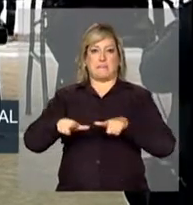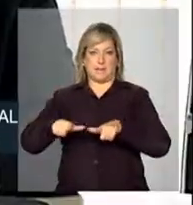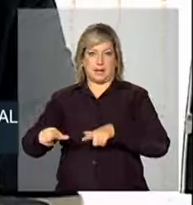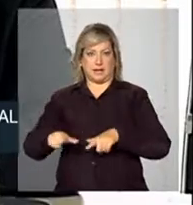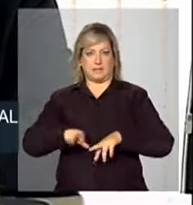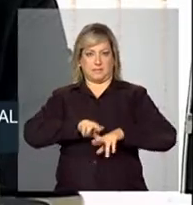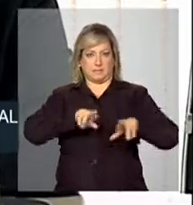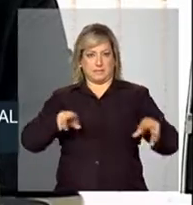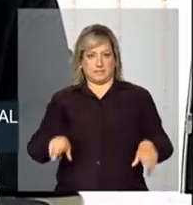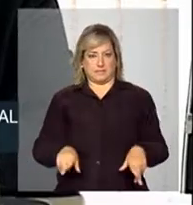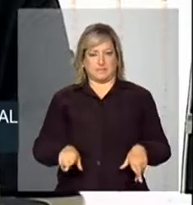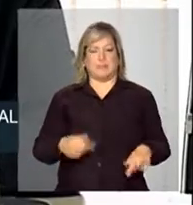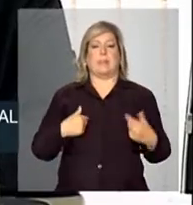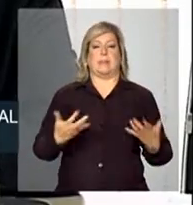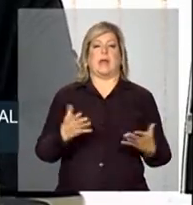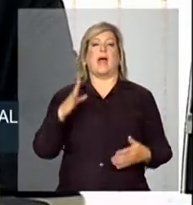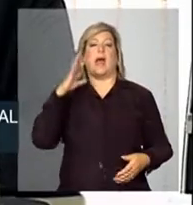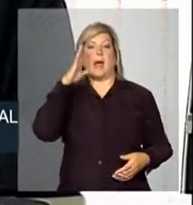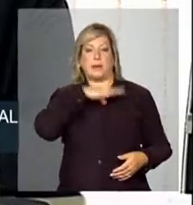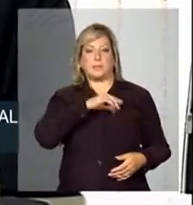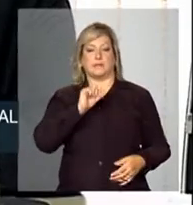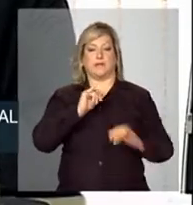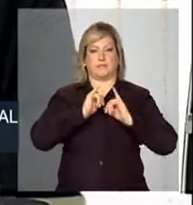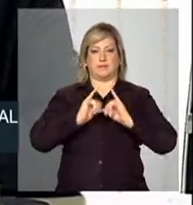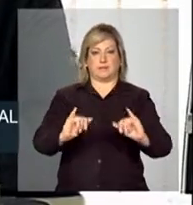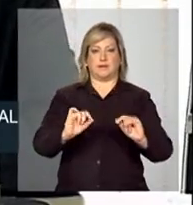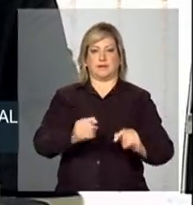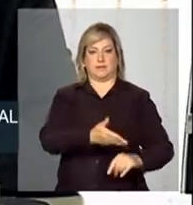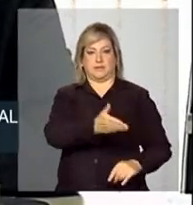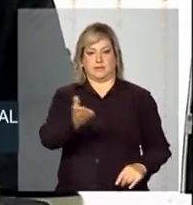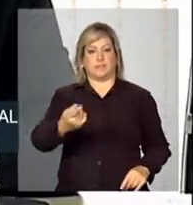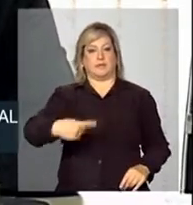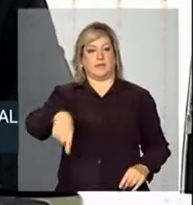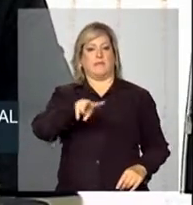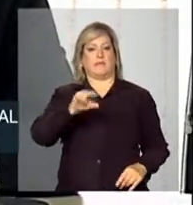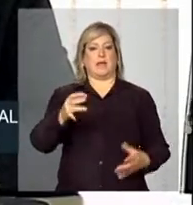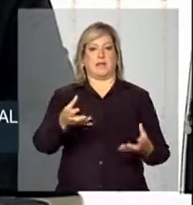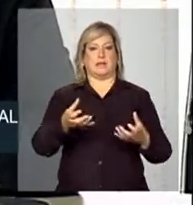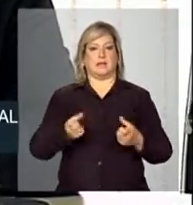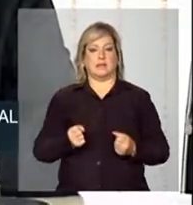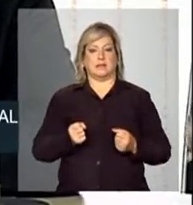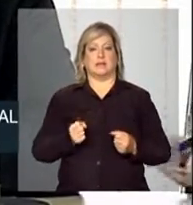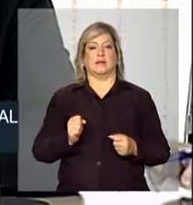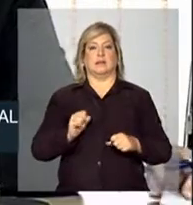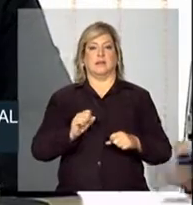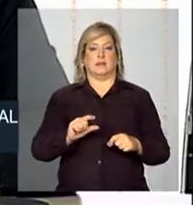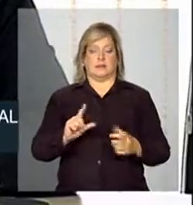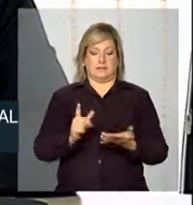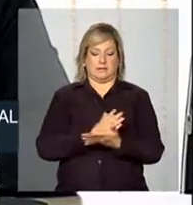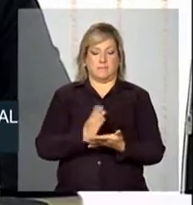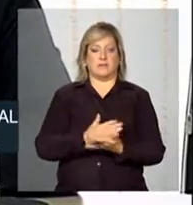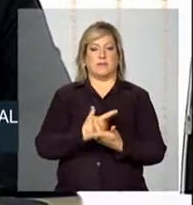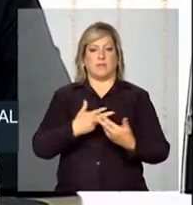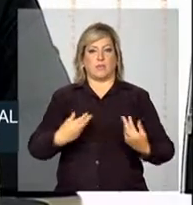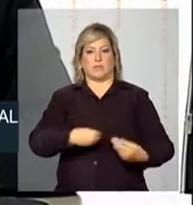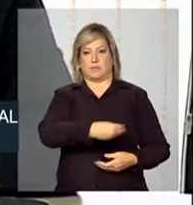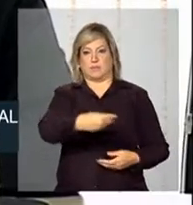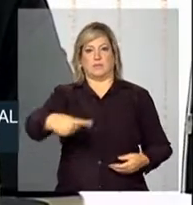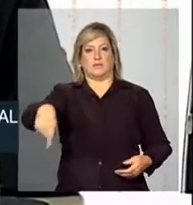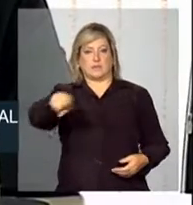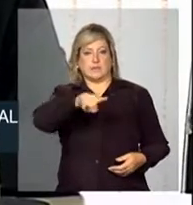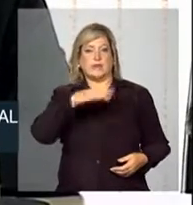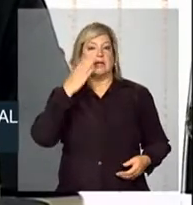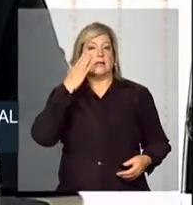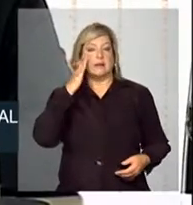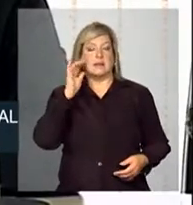eu quero rapidamente dizer para os senhores sejam receber o material que especifica essas linhas operativas e